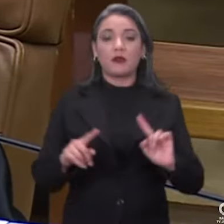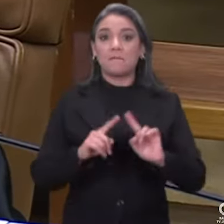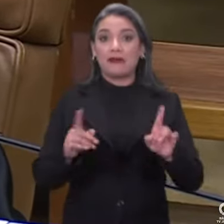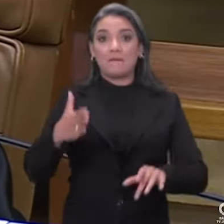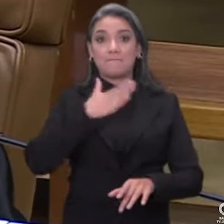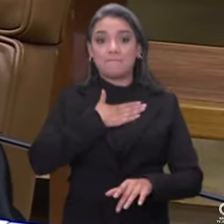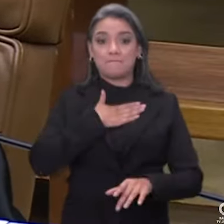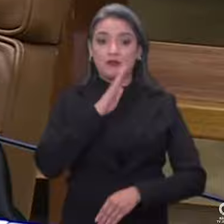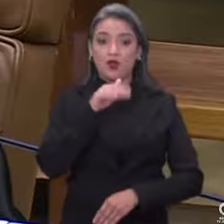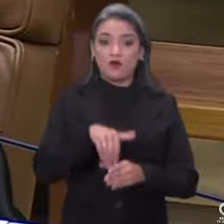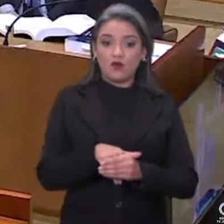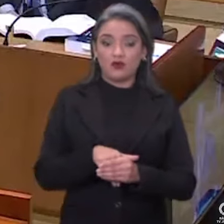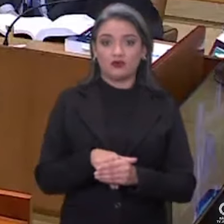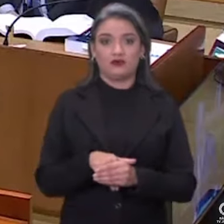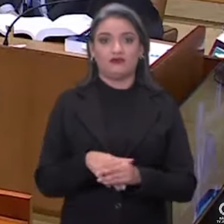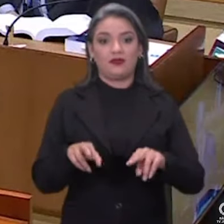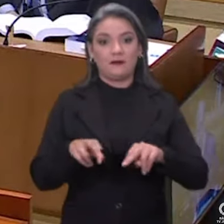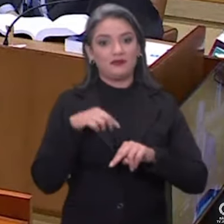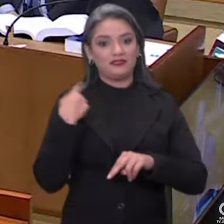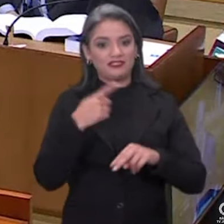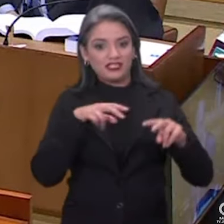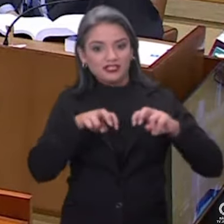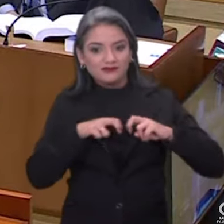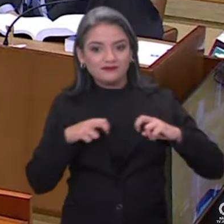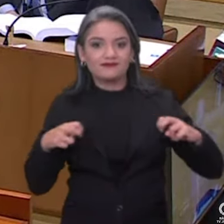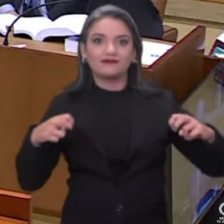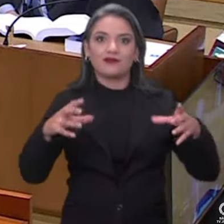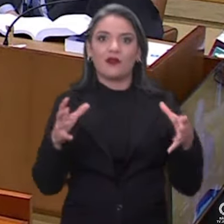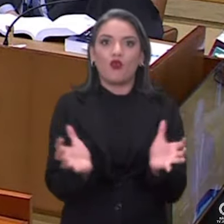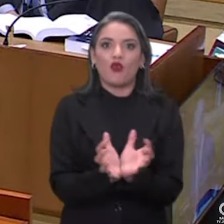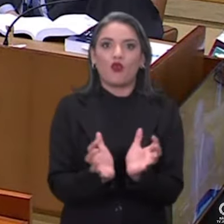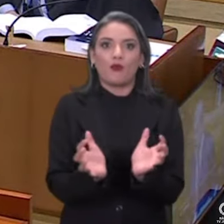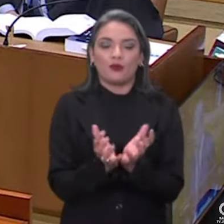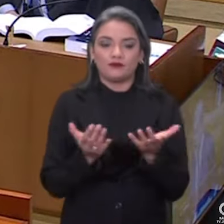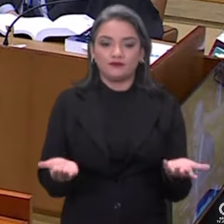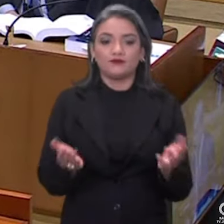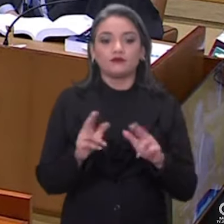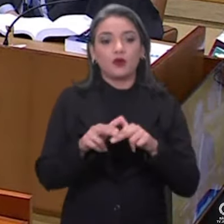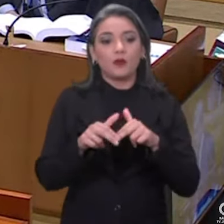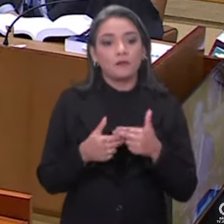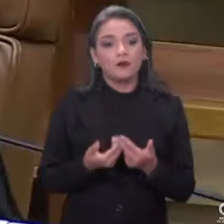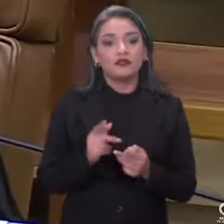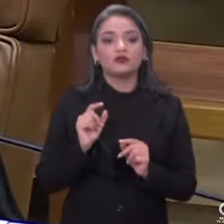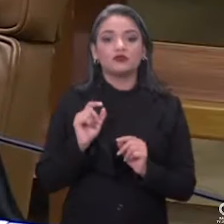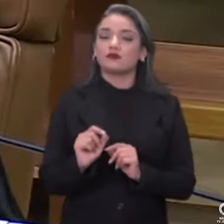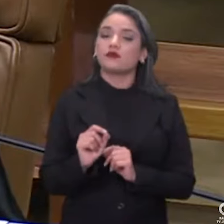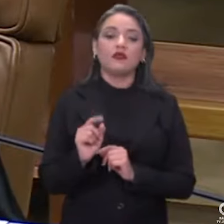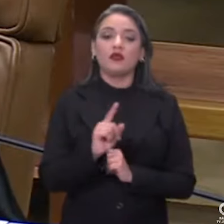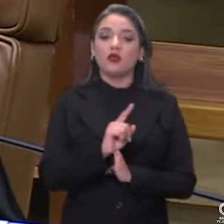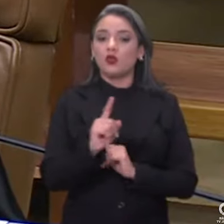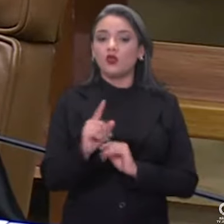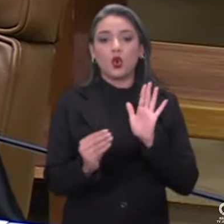isso que somos um colegiado. Por isso que eu não entro na fixação